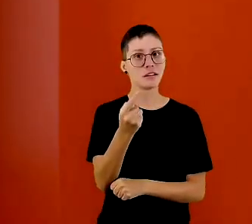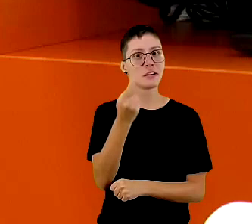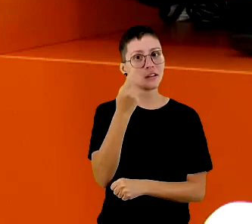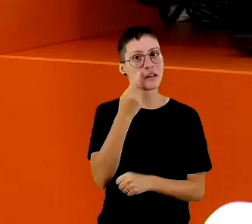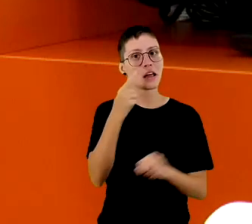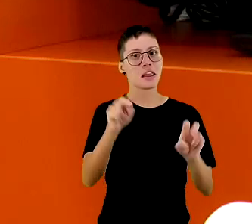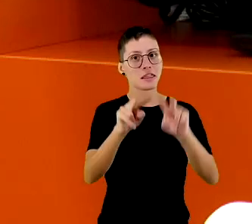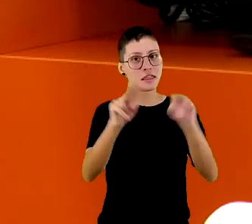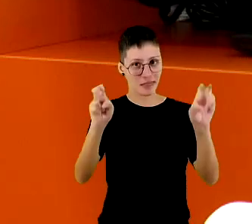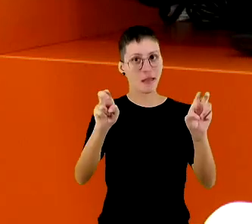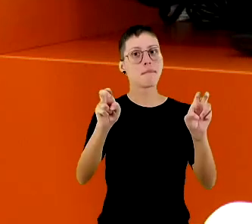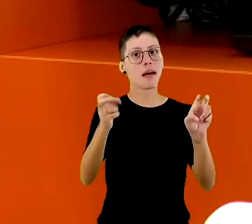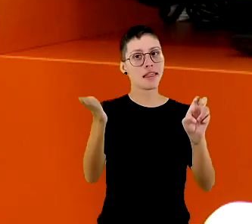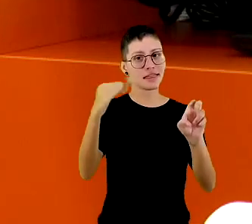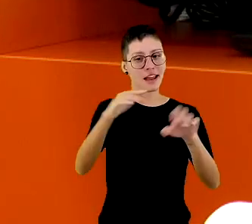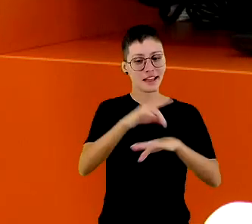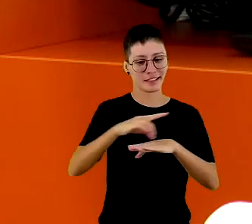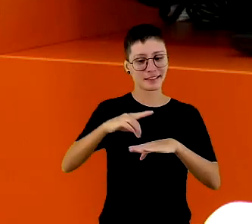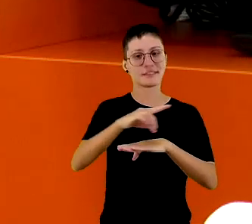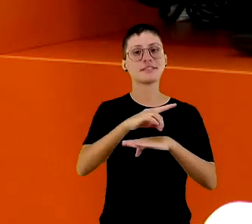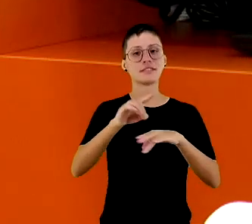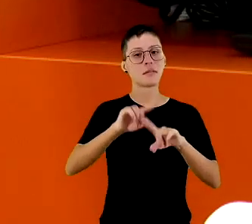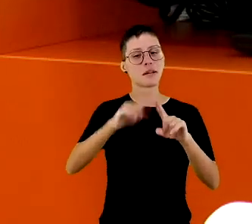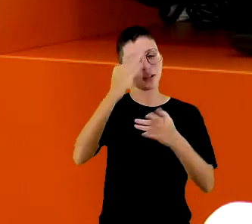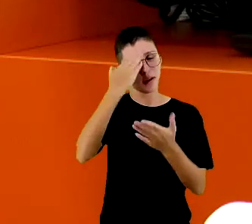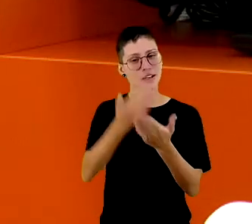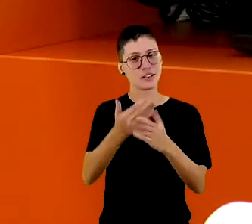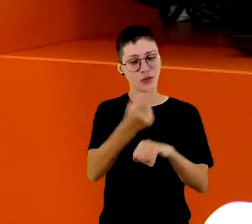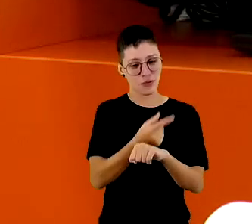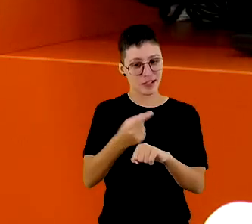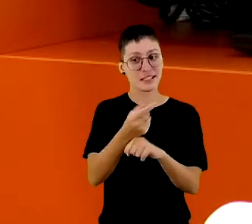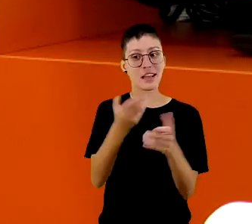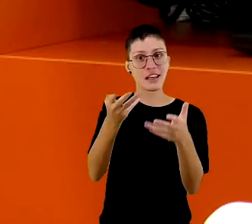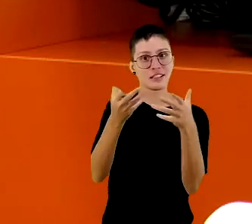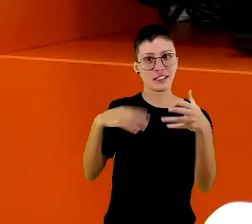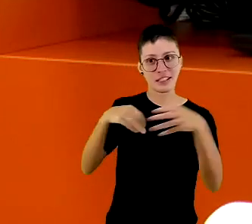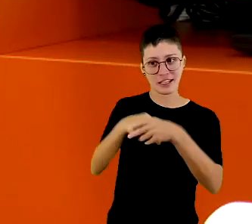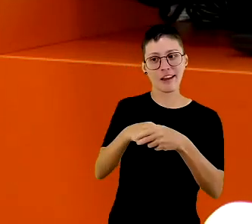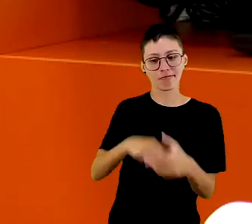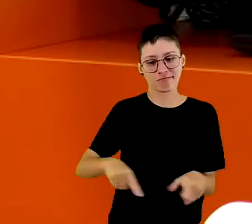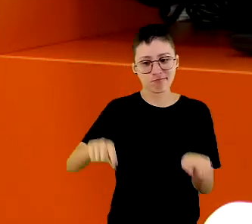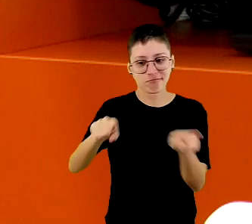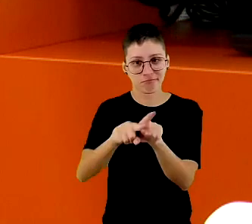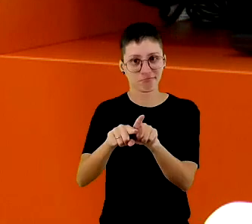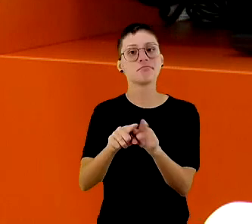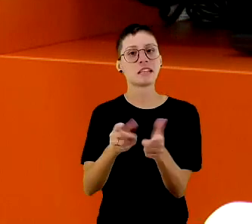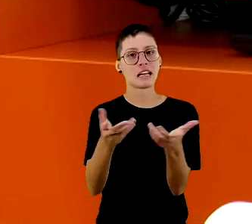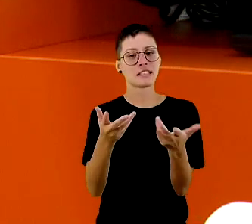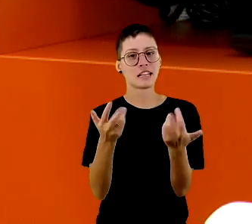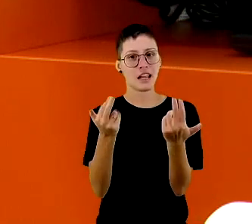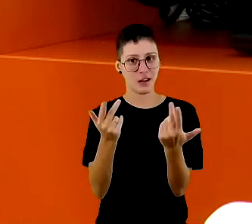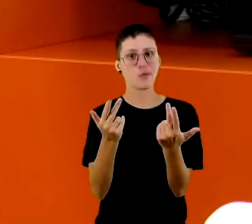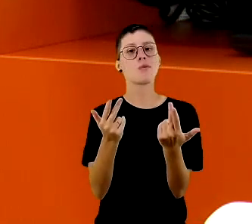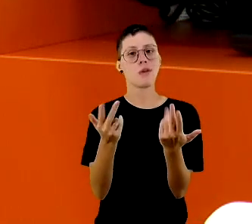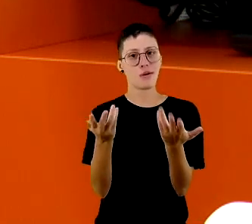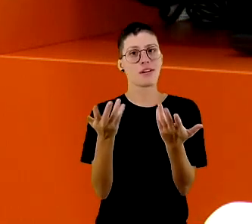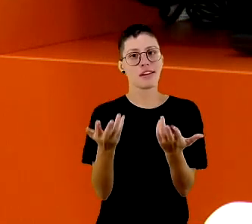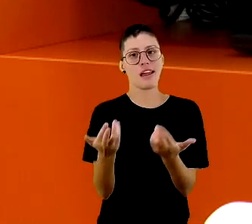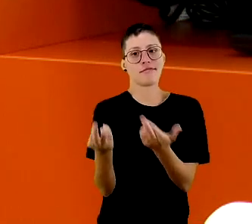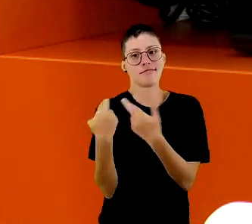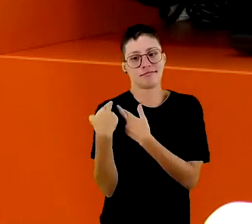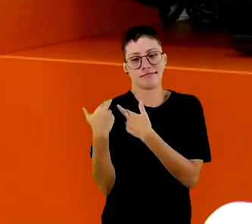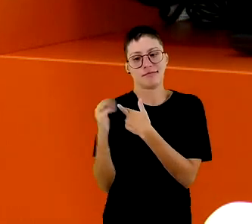A unidade de serviços financeiros, eu quero muito, a gente vai ser aí um grande facilitador para a Raizen nesse